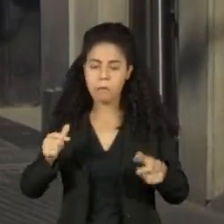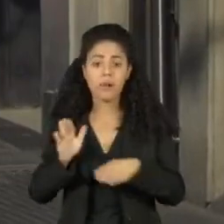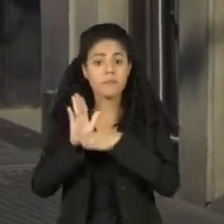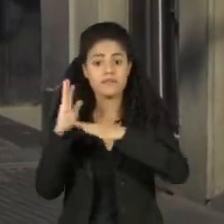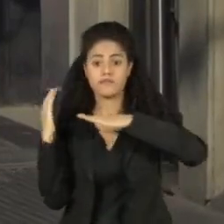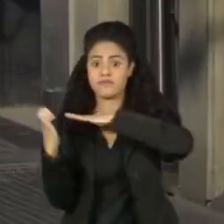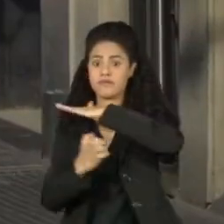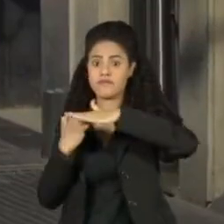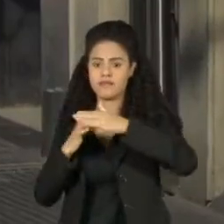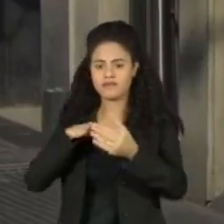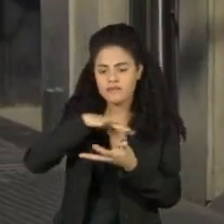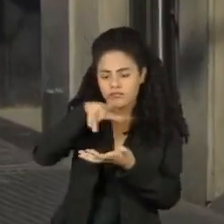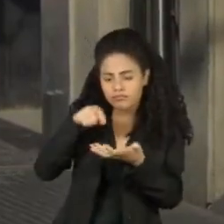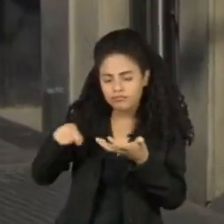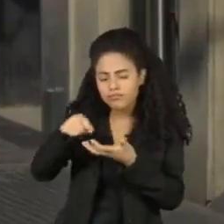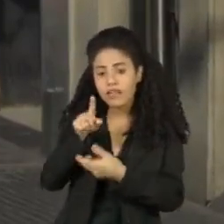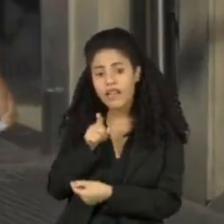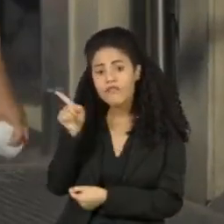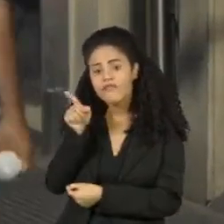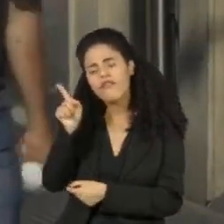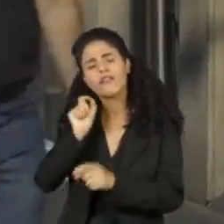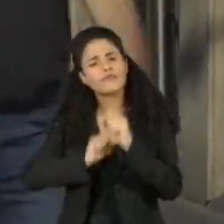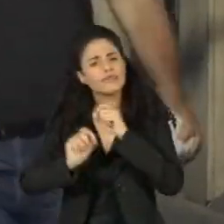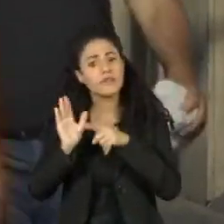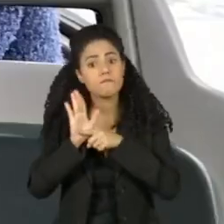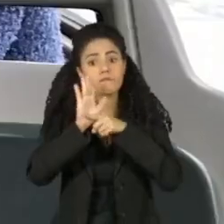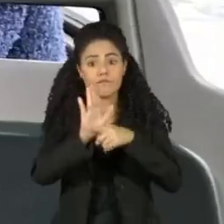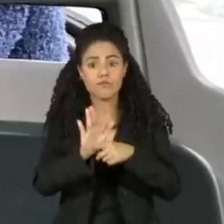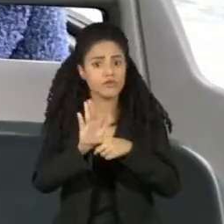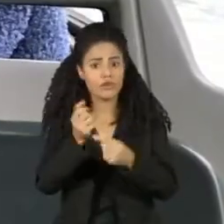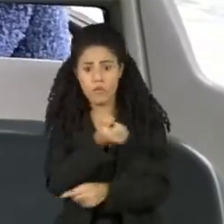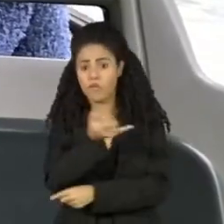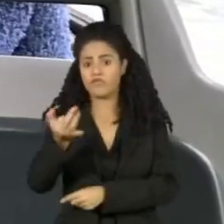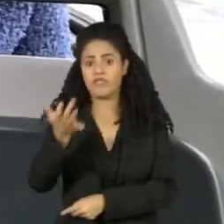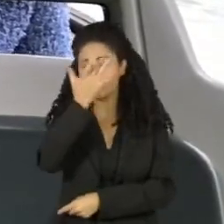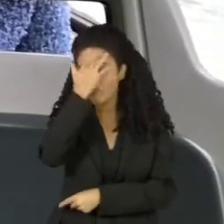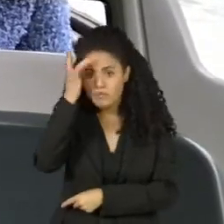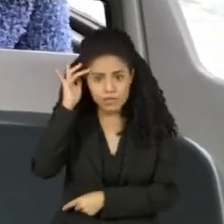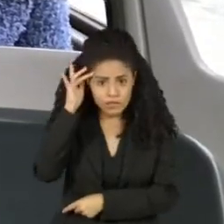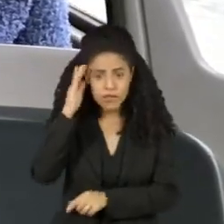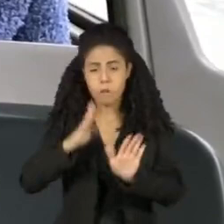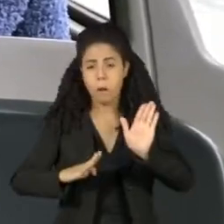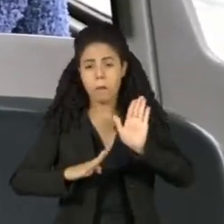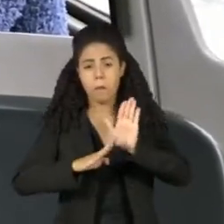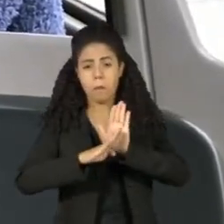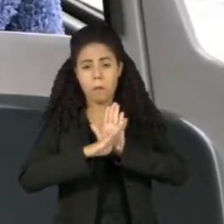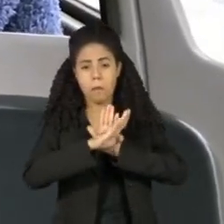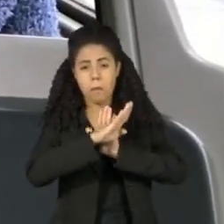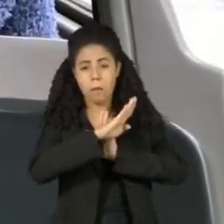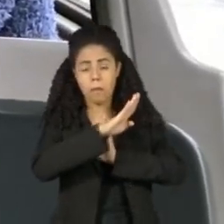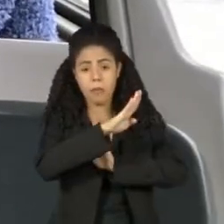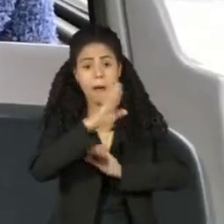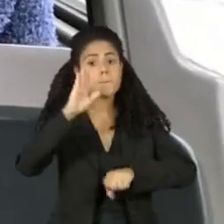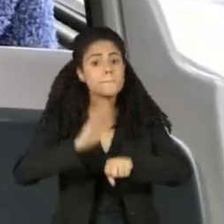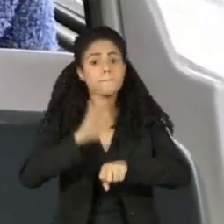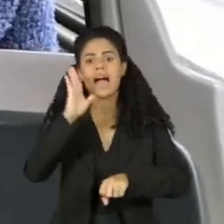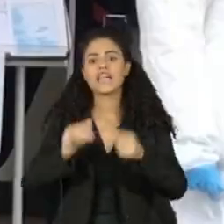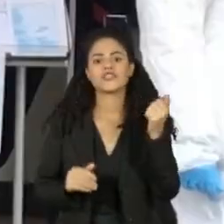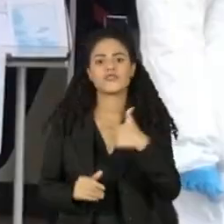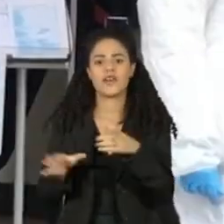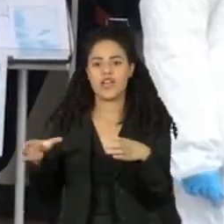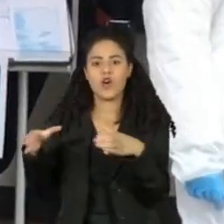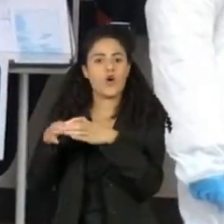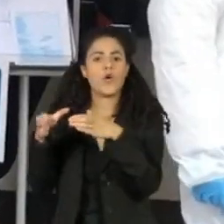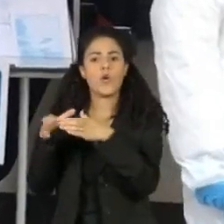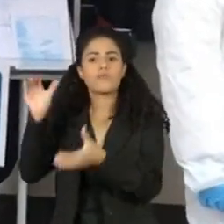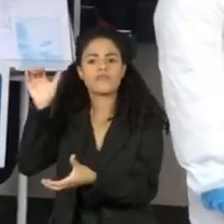empresa internacional de análise de mercado, o número de solteiros já ultrapassa o de casados na América do Norte e na Europa.